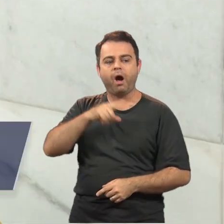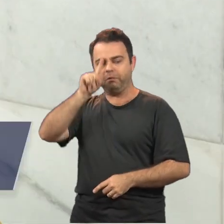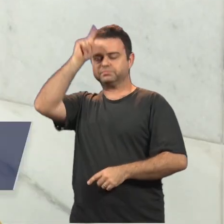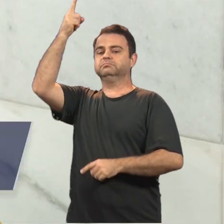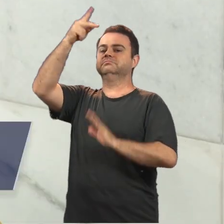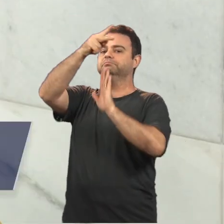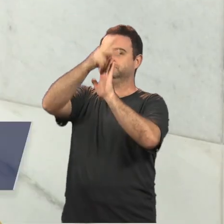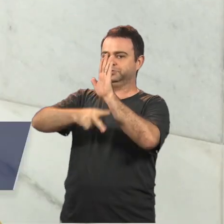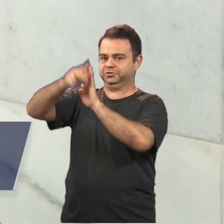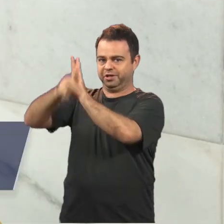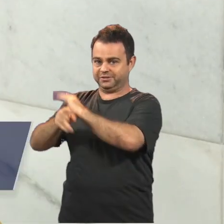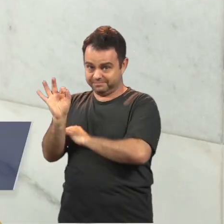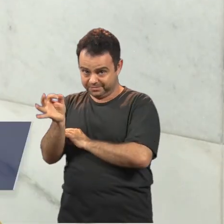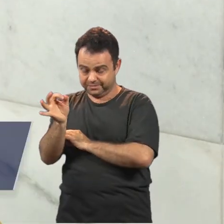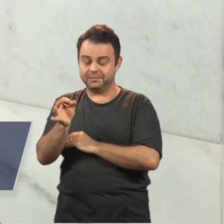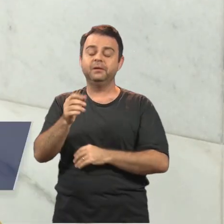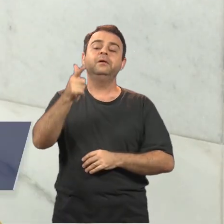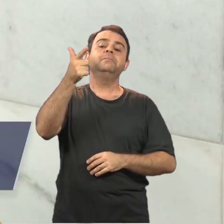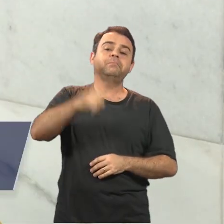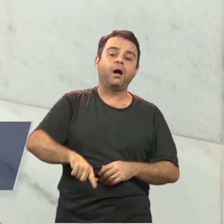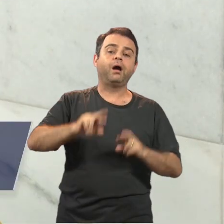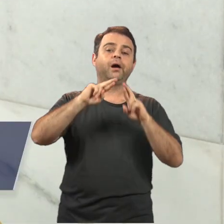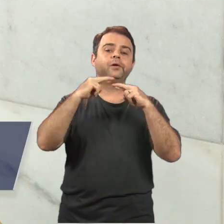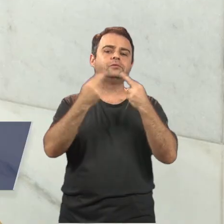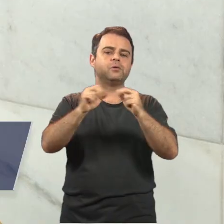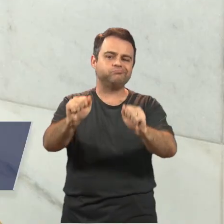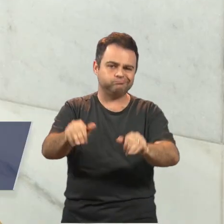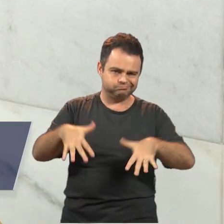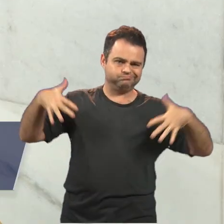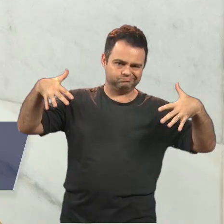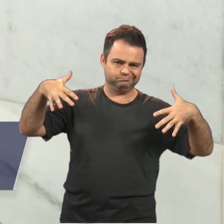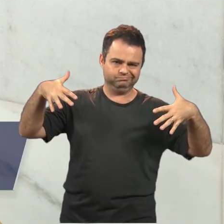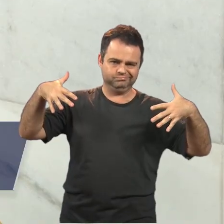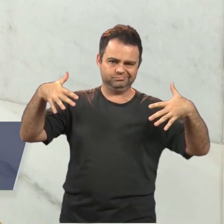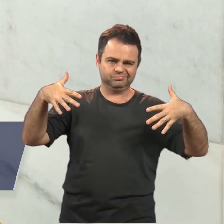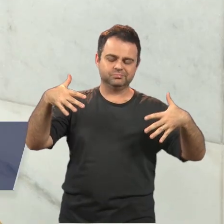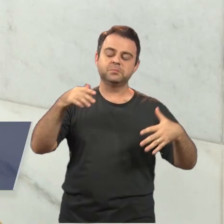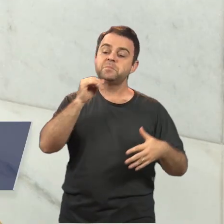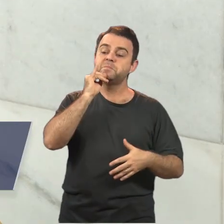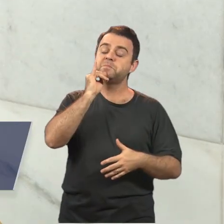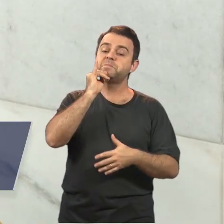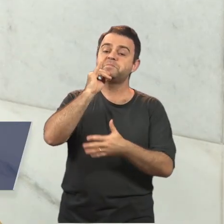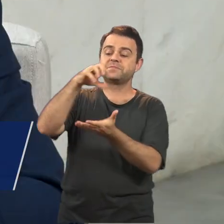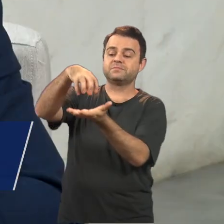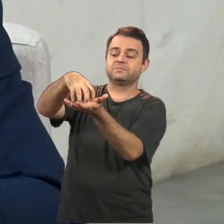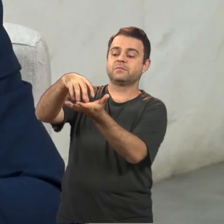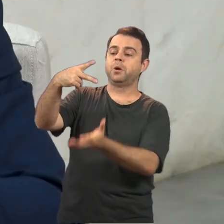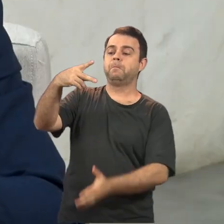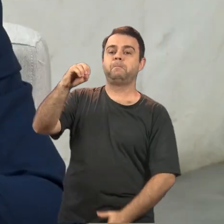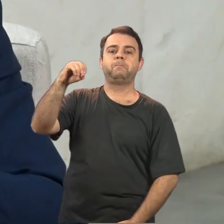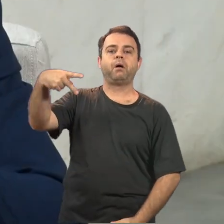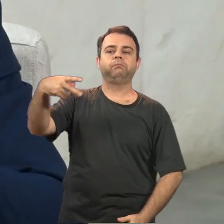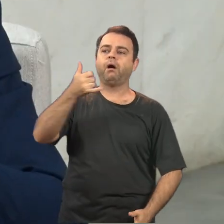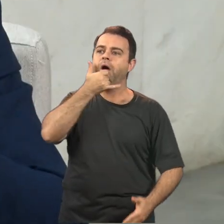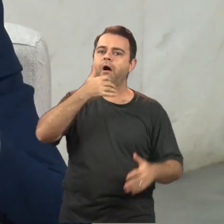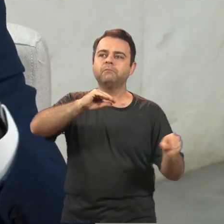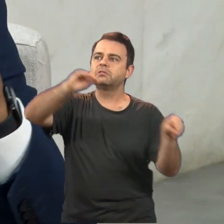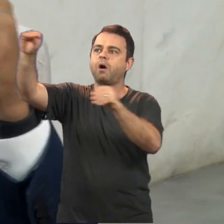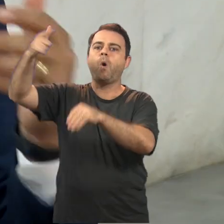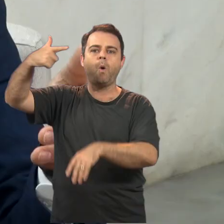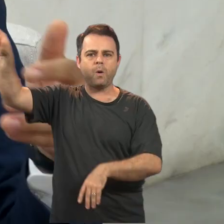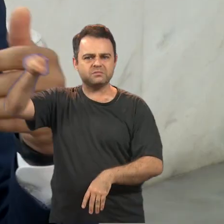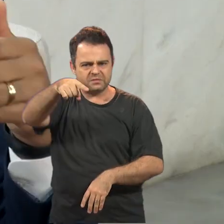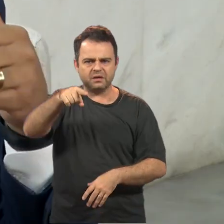Como a questão do Centro Pop, a mudança de endereço, o senhor participou ativamente também desse debate, né? Tivemos